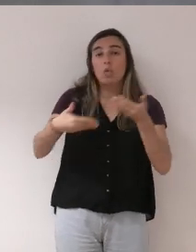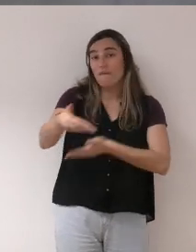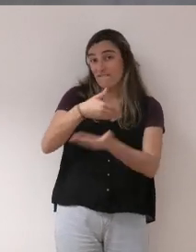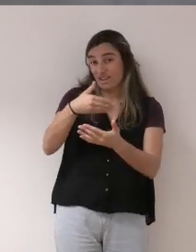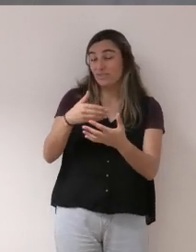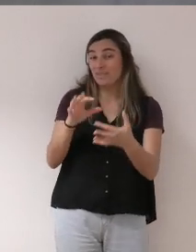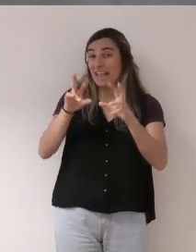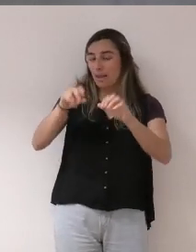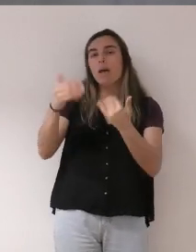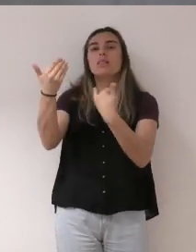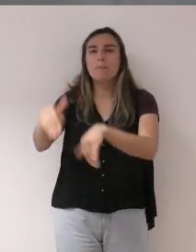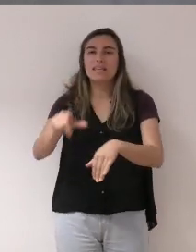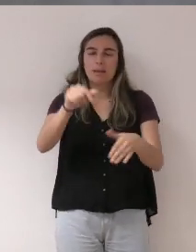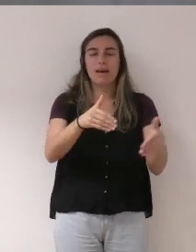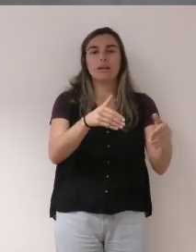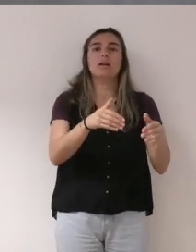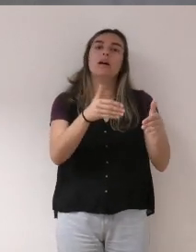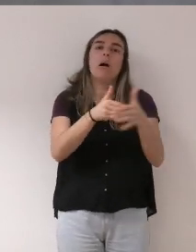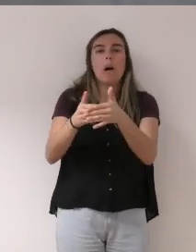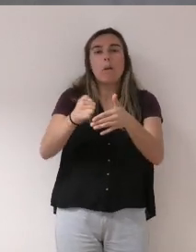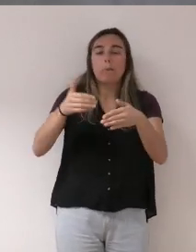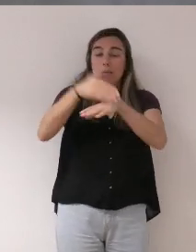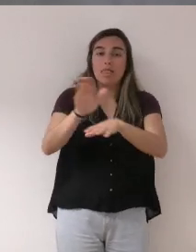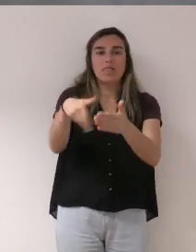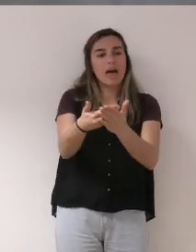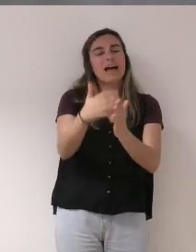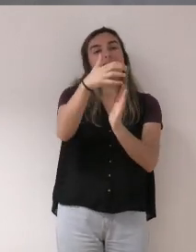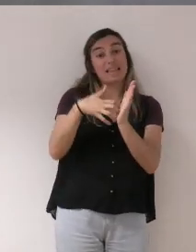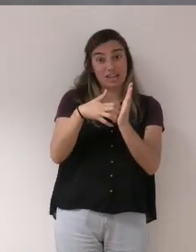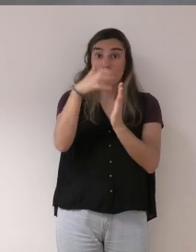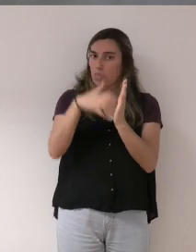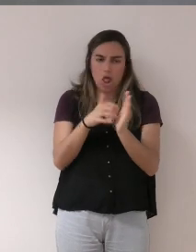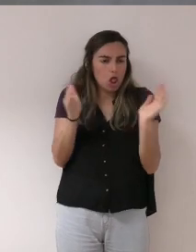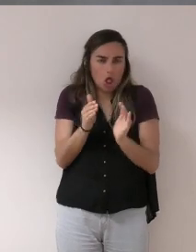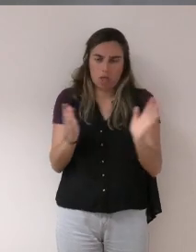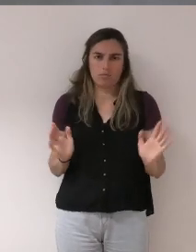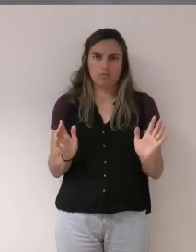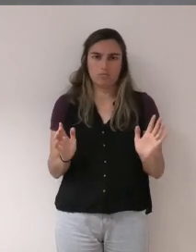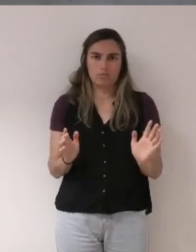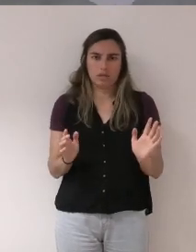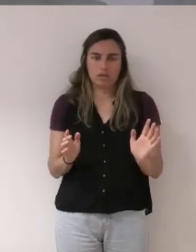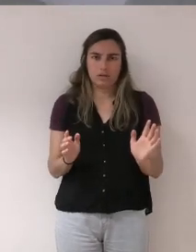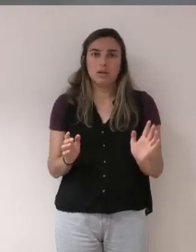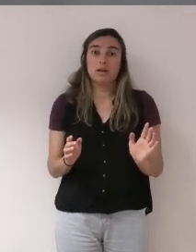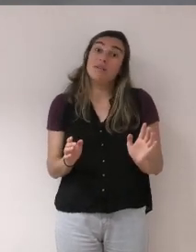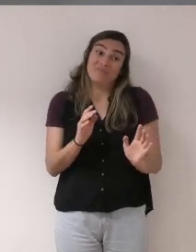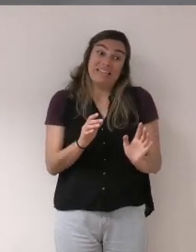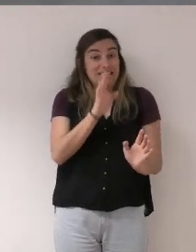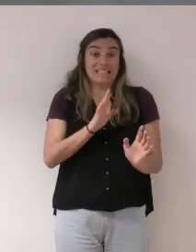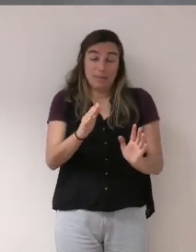conversas, limites e transgressões, e resultou um texto que é um texto curto, só ficamos já a saber com o que